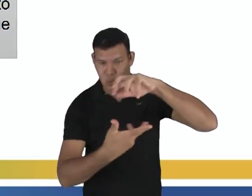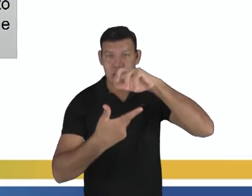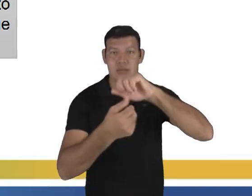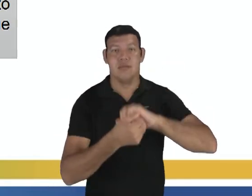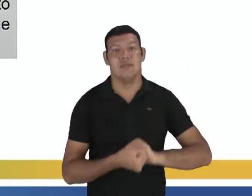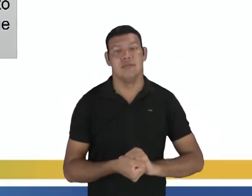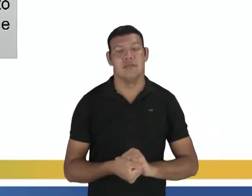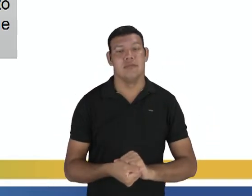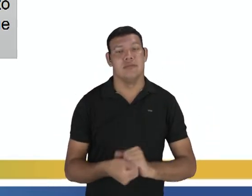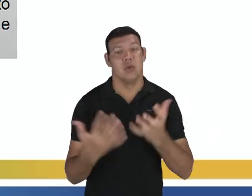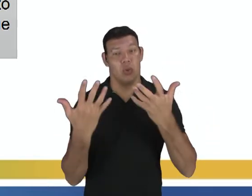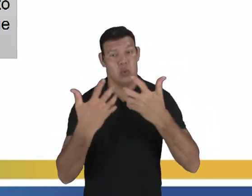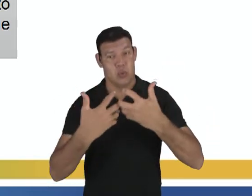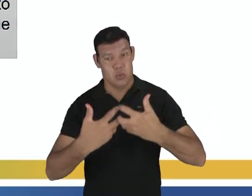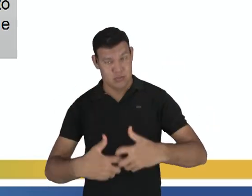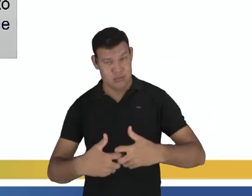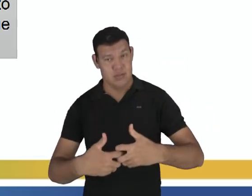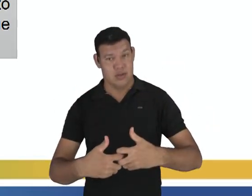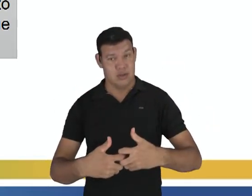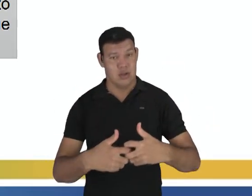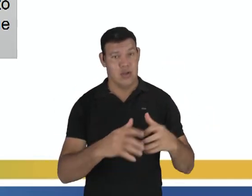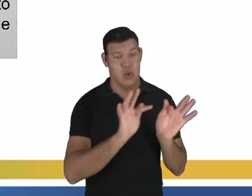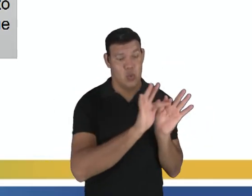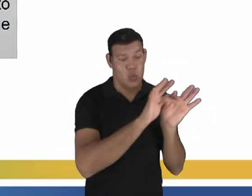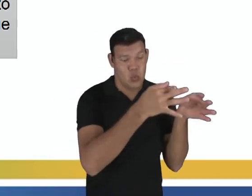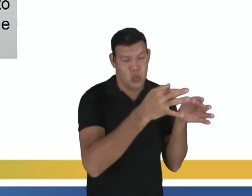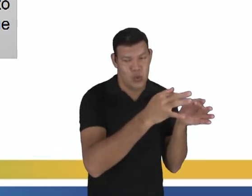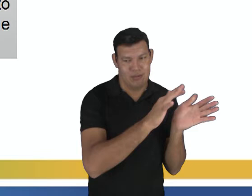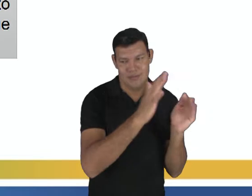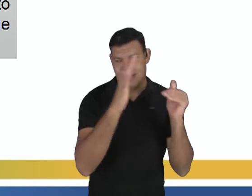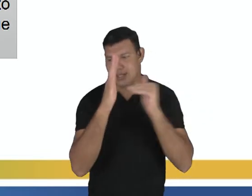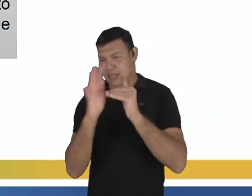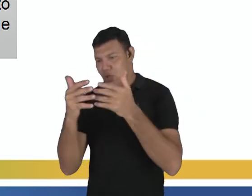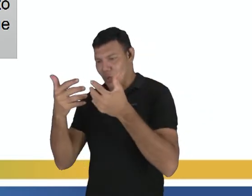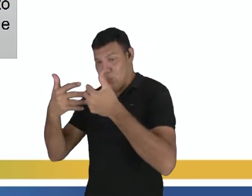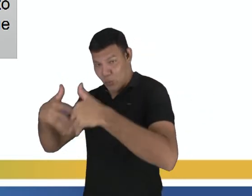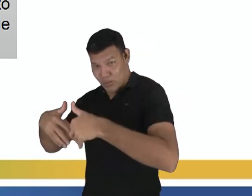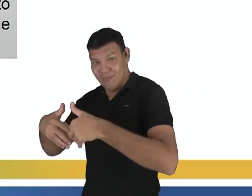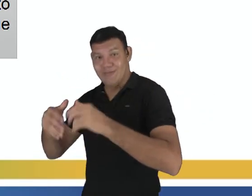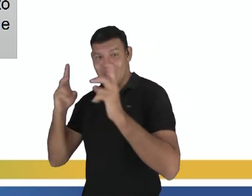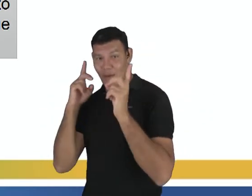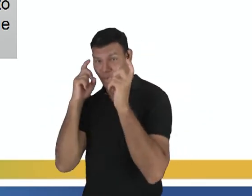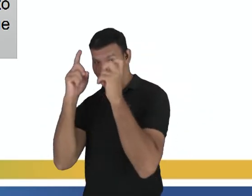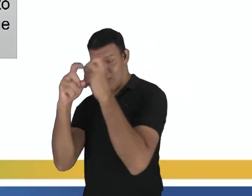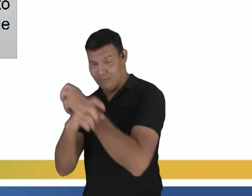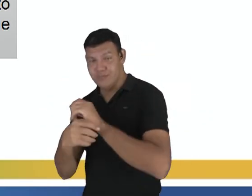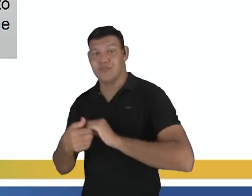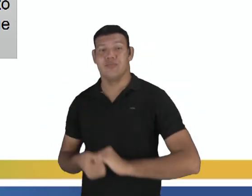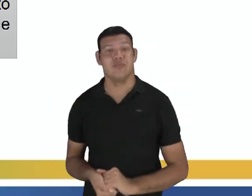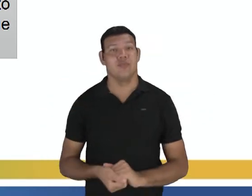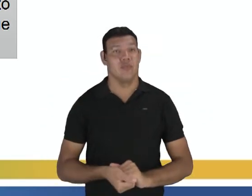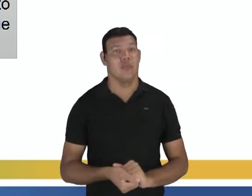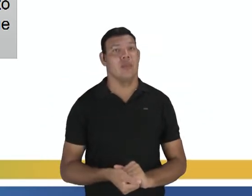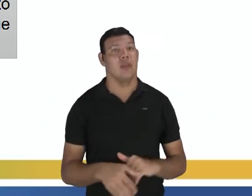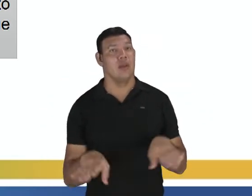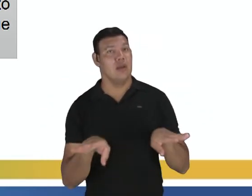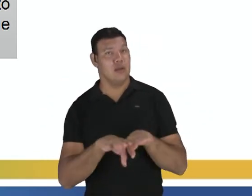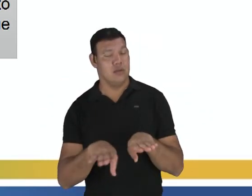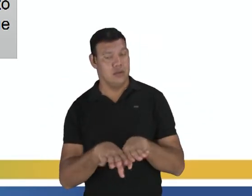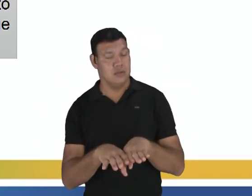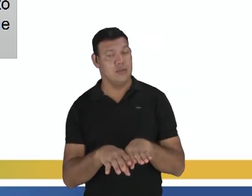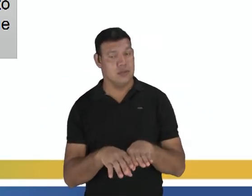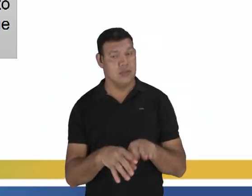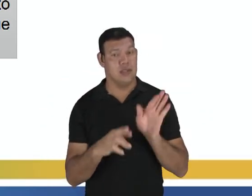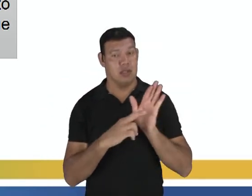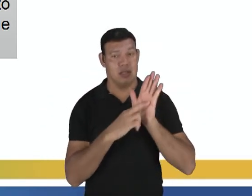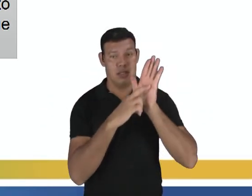E mais complexas reações, das mais simples às mais complexas. Elas representam, né, a reação